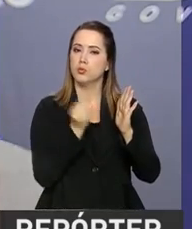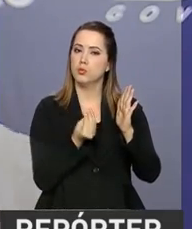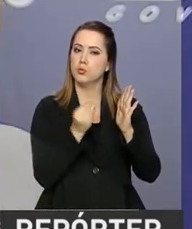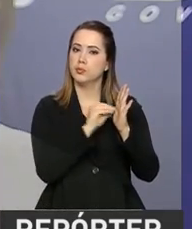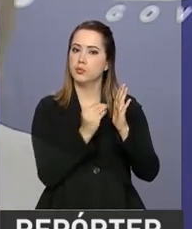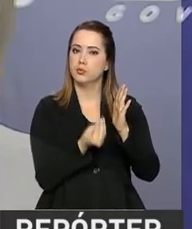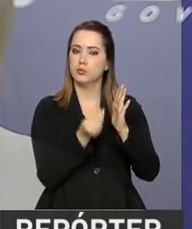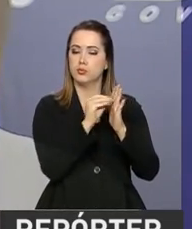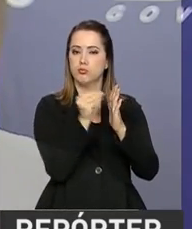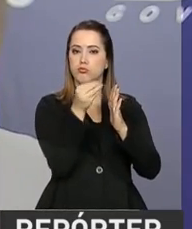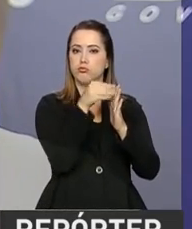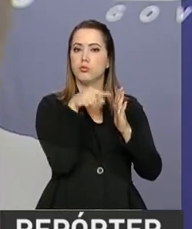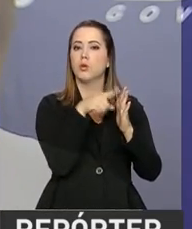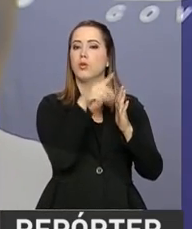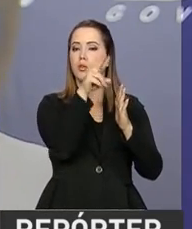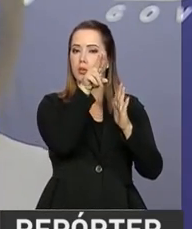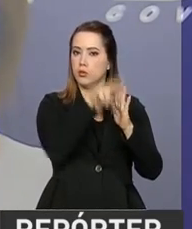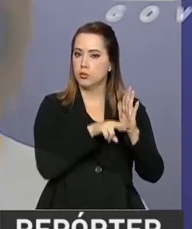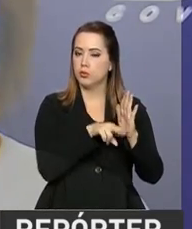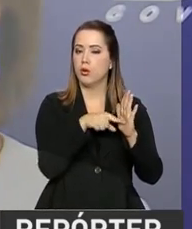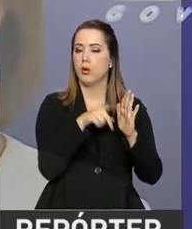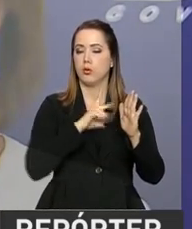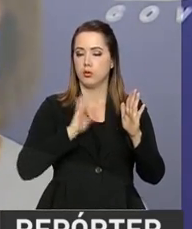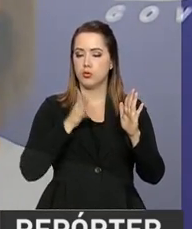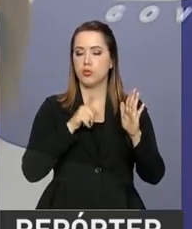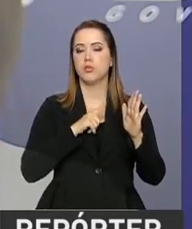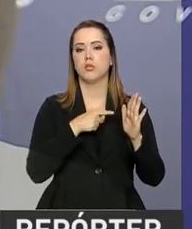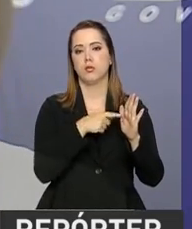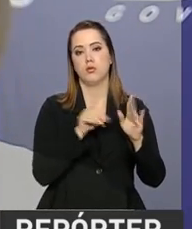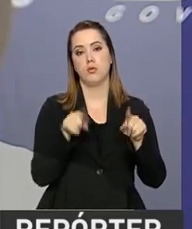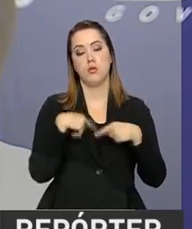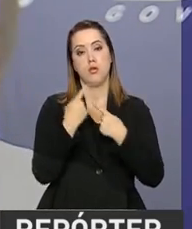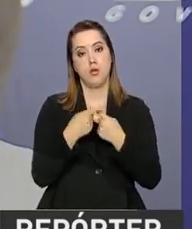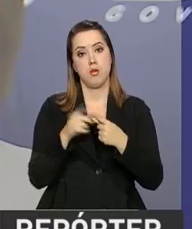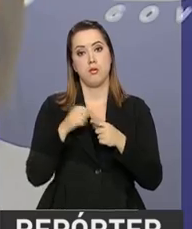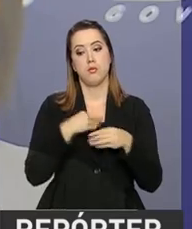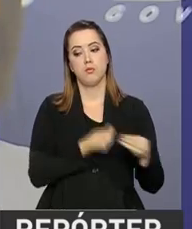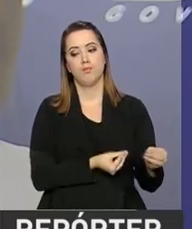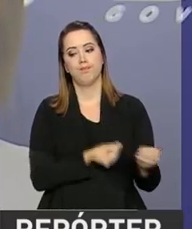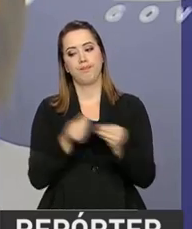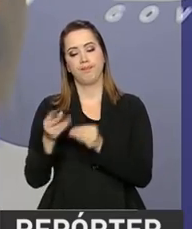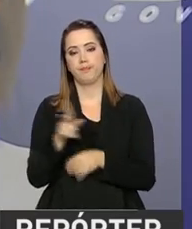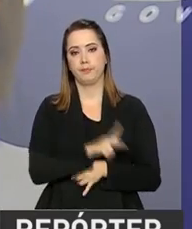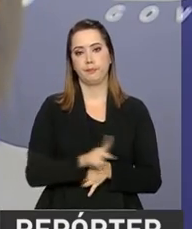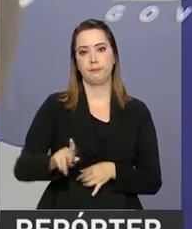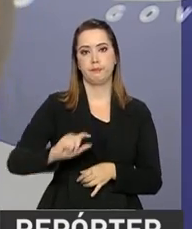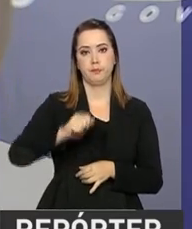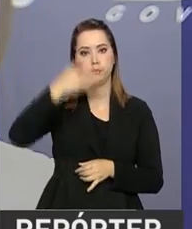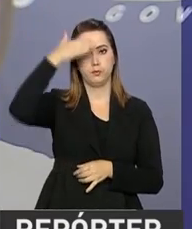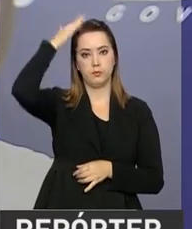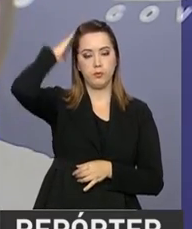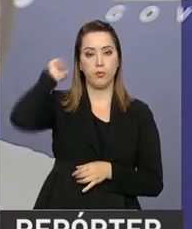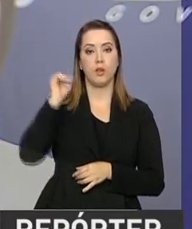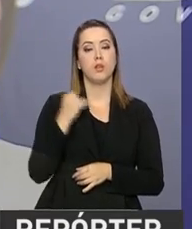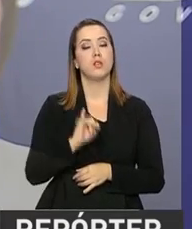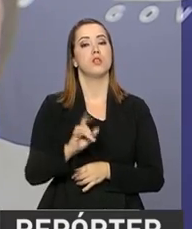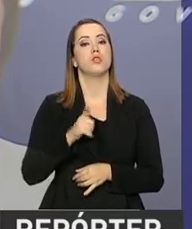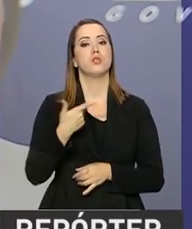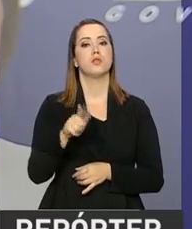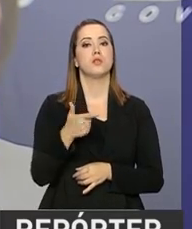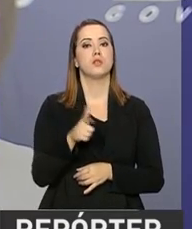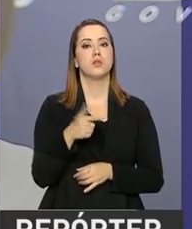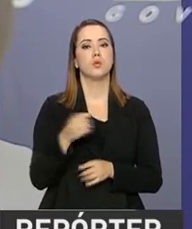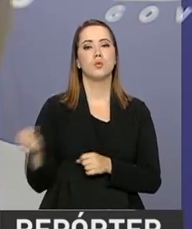versão final e Eh vamos levar para o presidente a a posição de que se porventura não